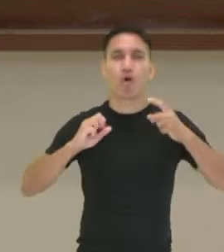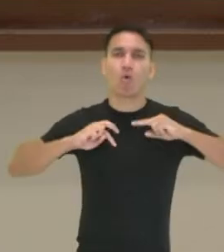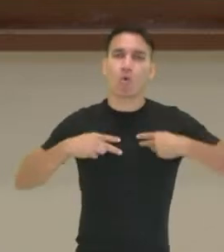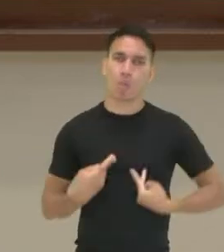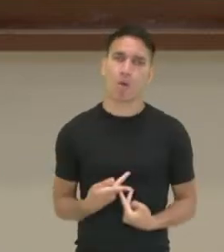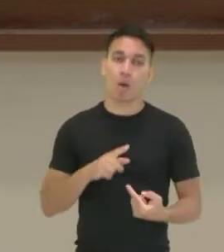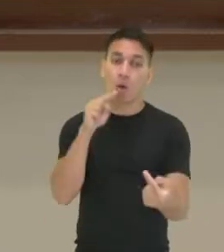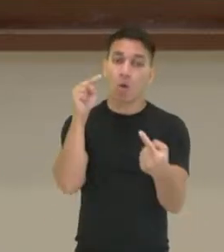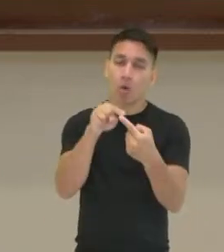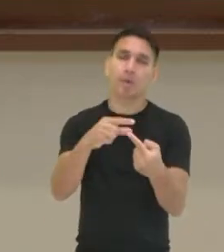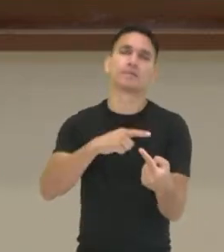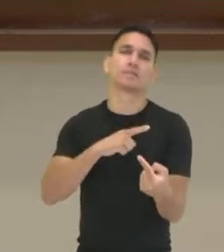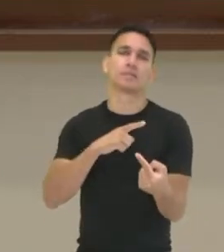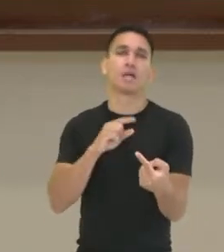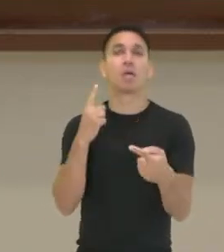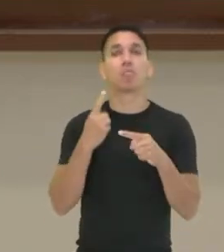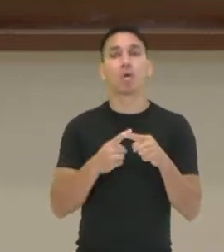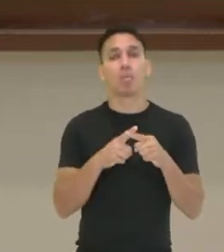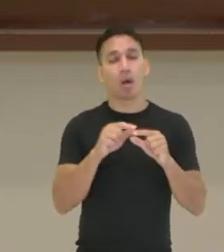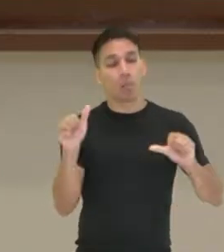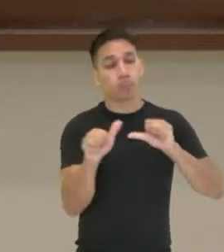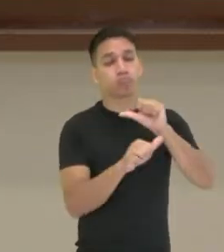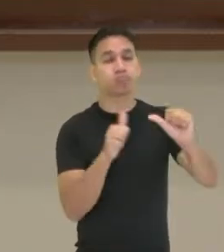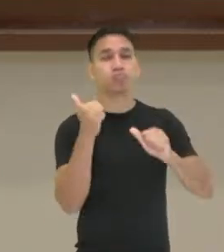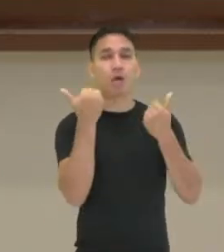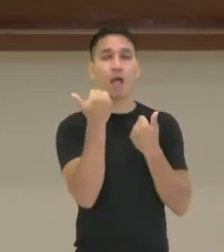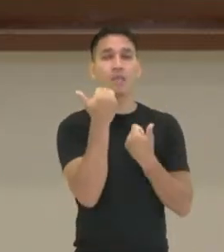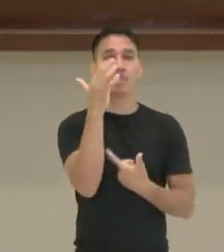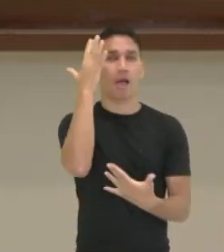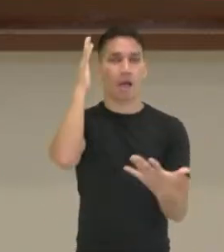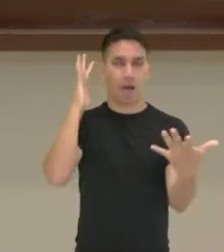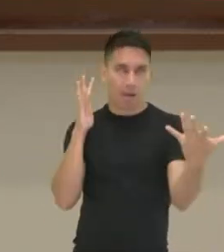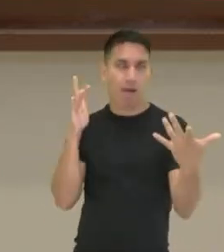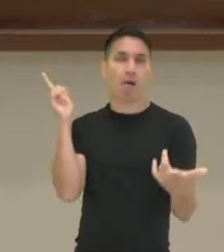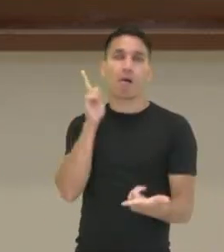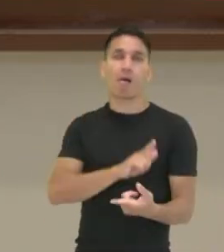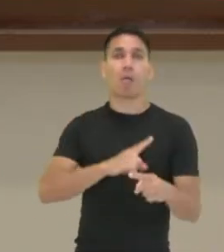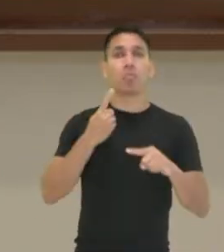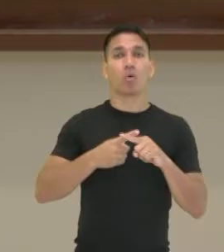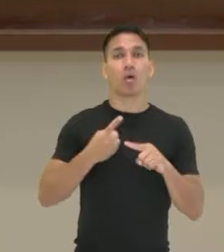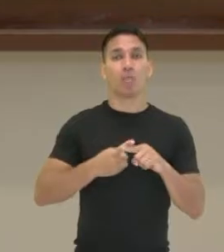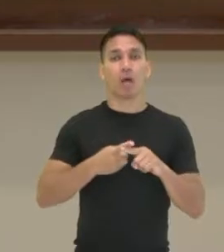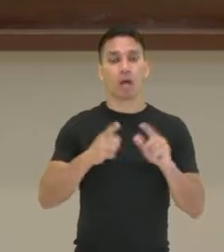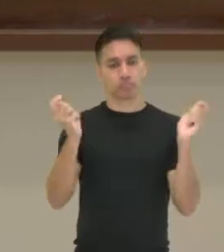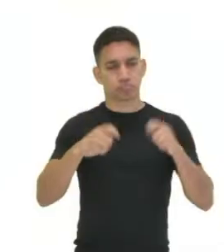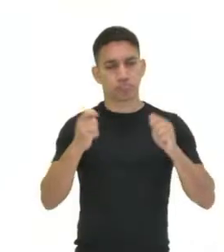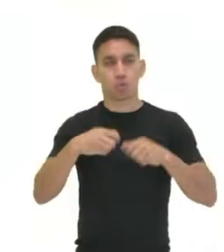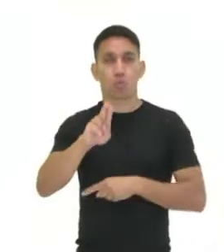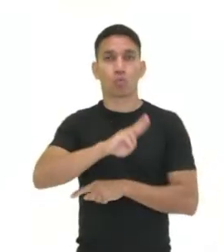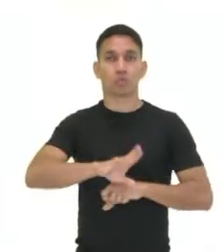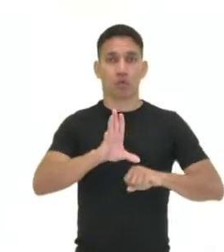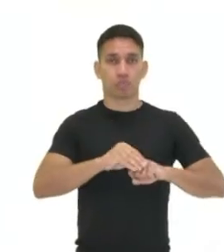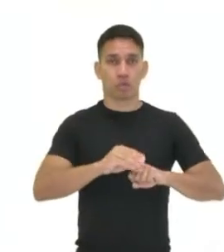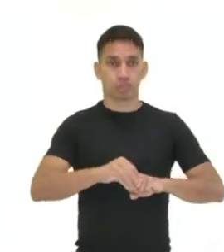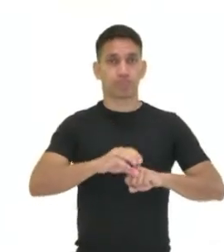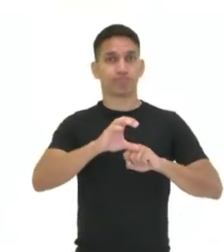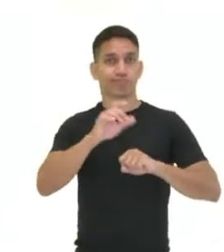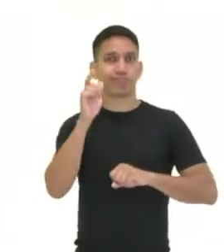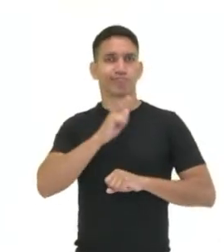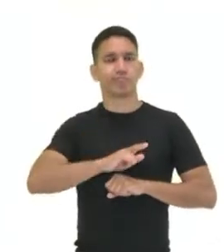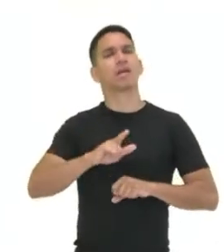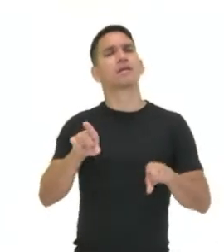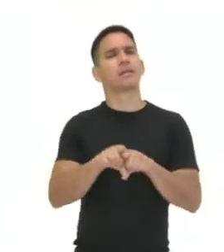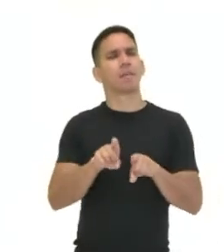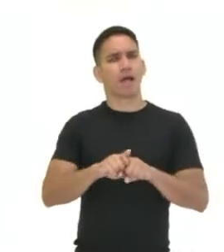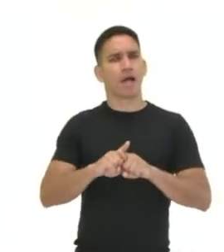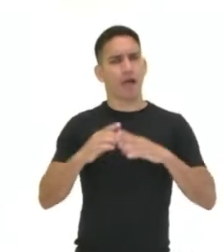envolve a transformação da natureza através do dispêndio de capacidades mentais e físicas. Tá? Então, essa é a definição de